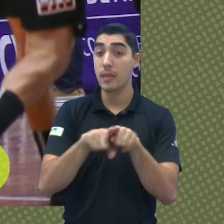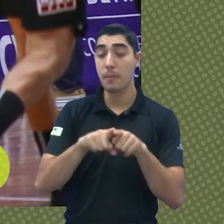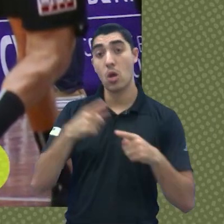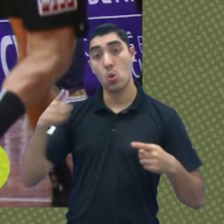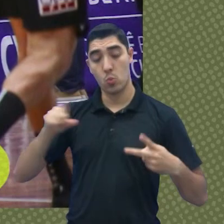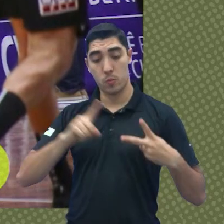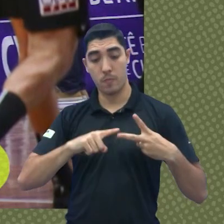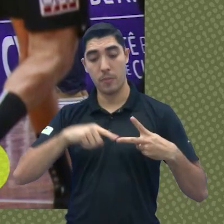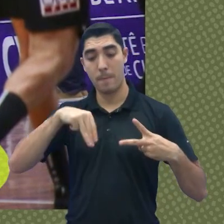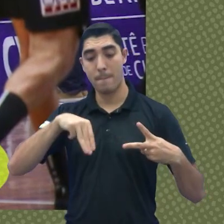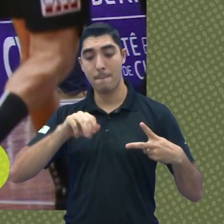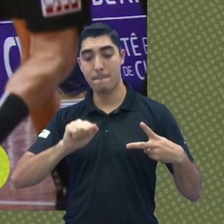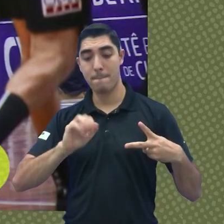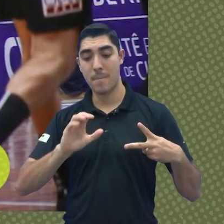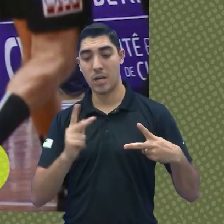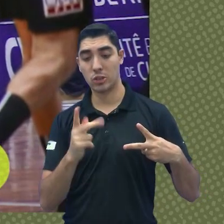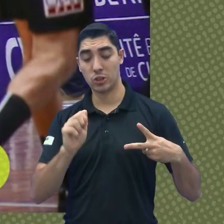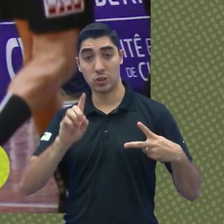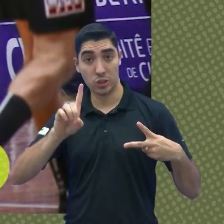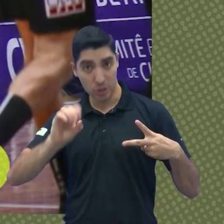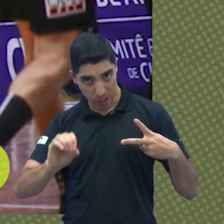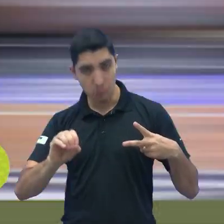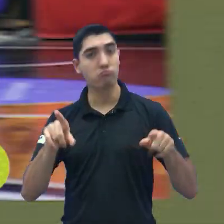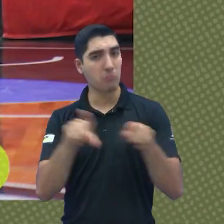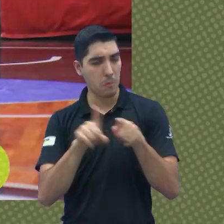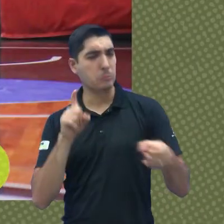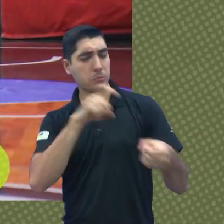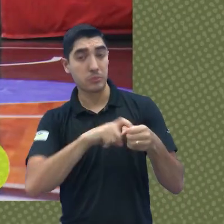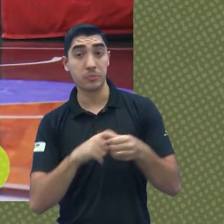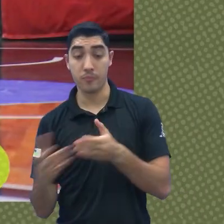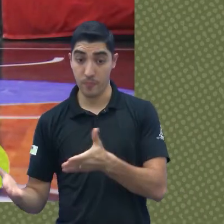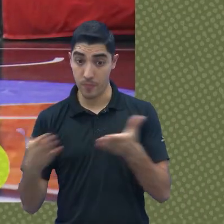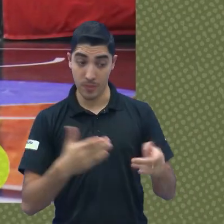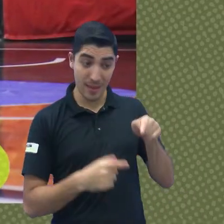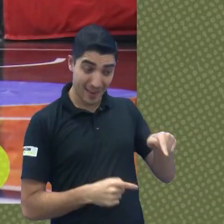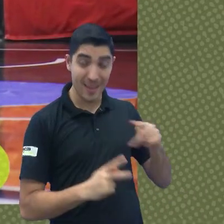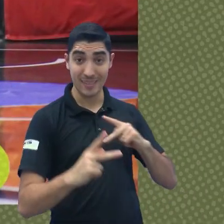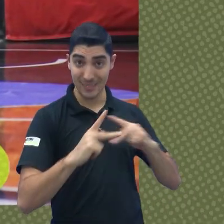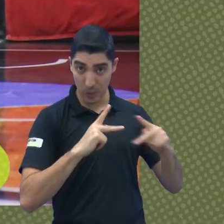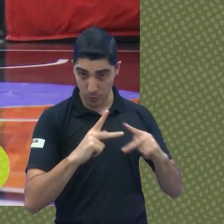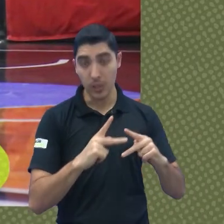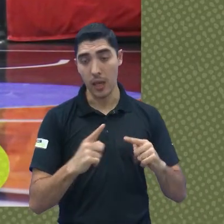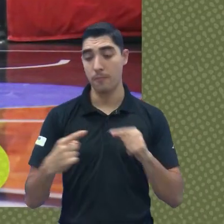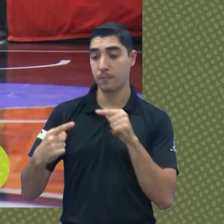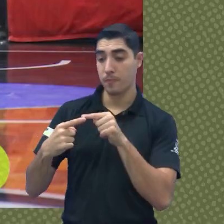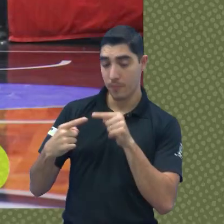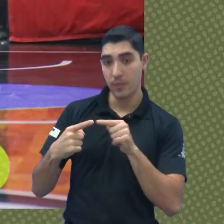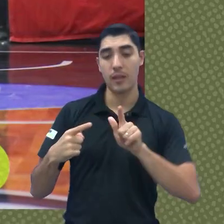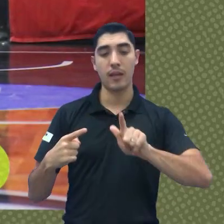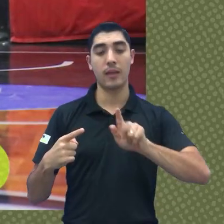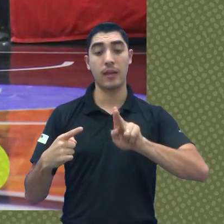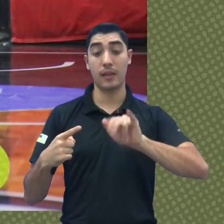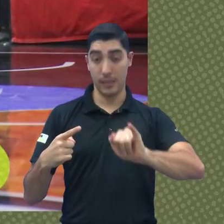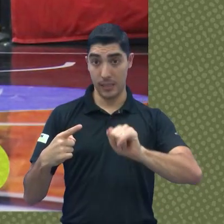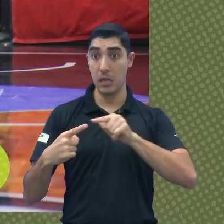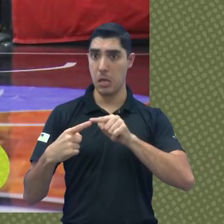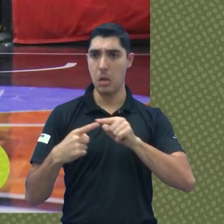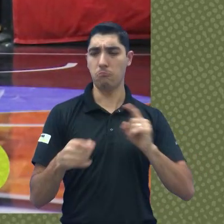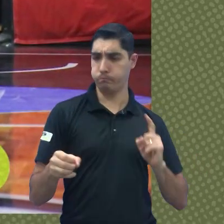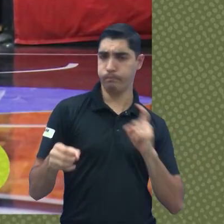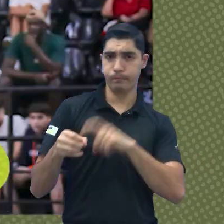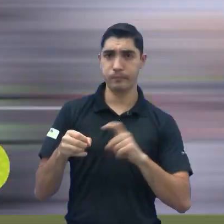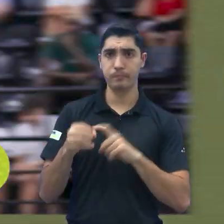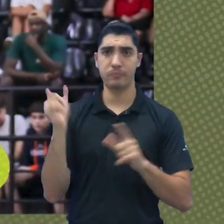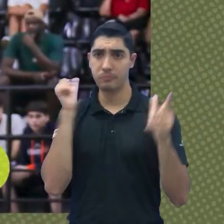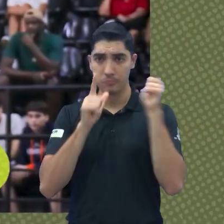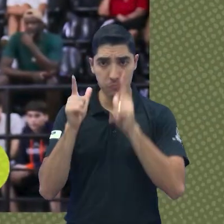pontos, 4 rebotes e 5 assistências. Pelo lado do São José, os destaques foram o armador Guilessa, cestinha do São José, como eu disse, com